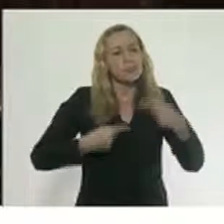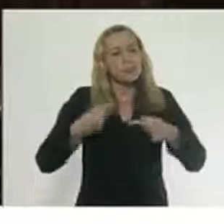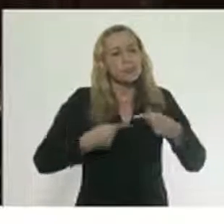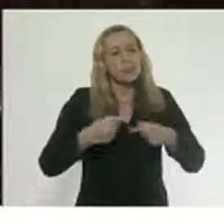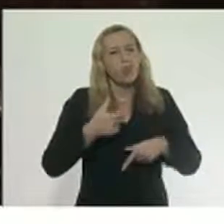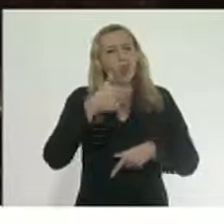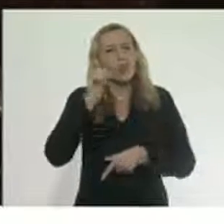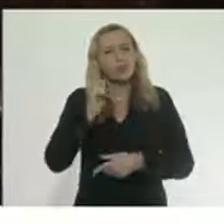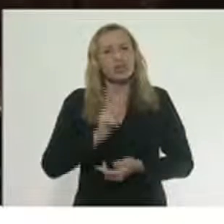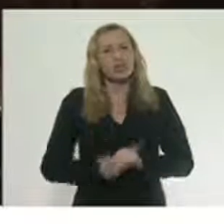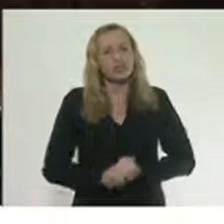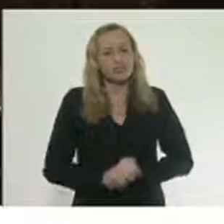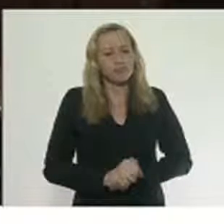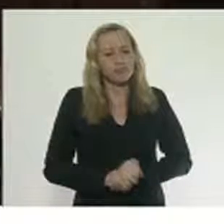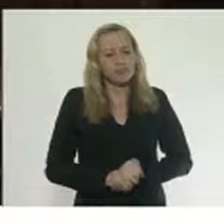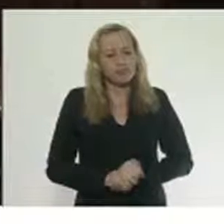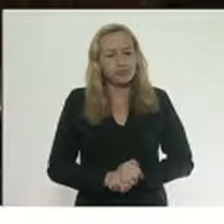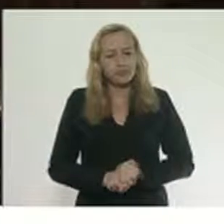participei ontem,